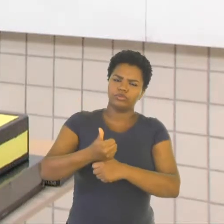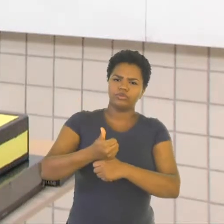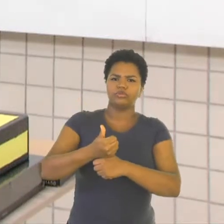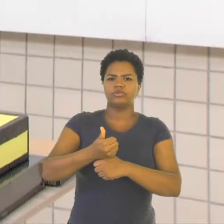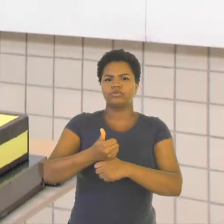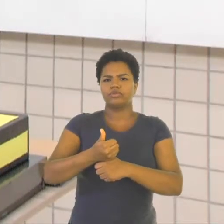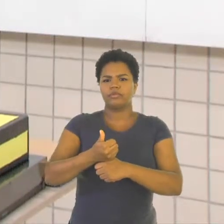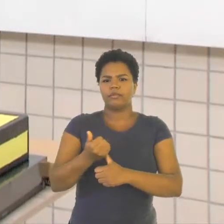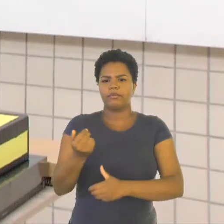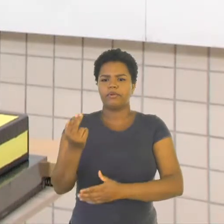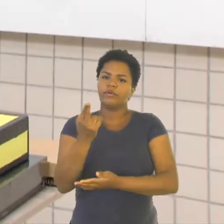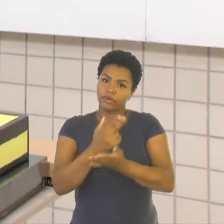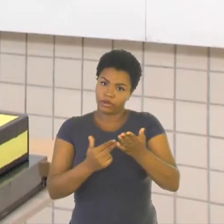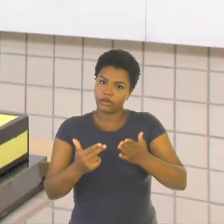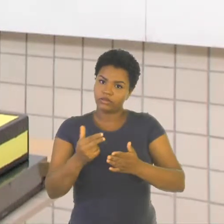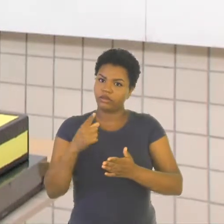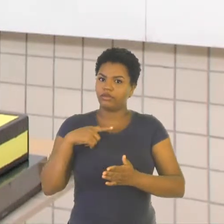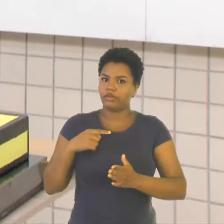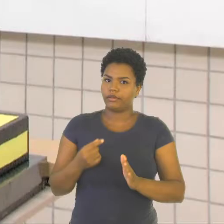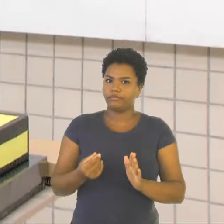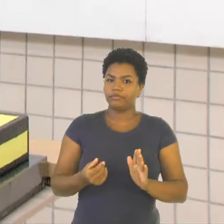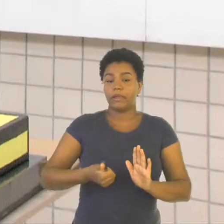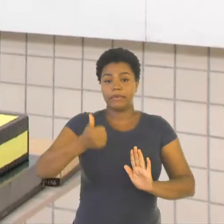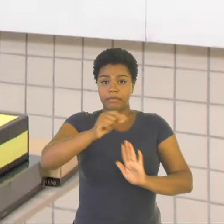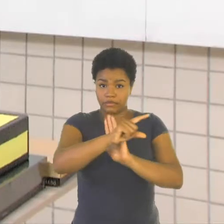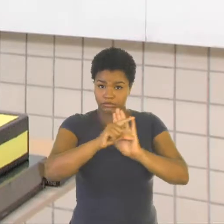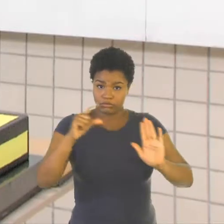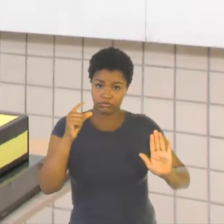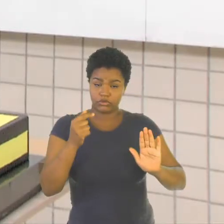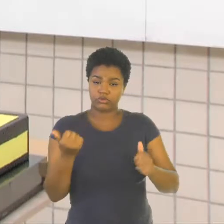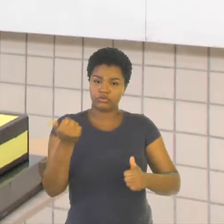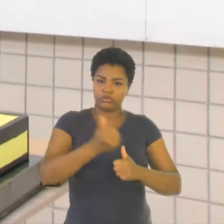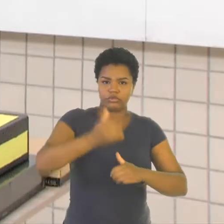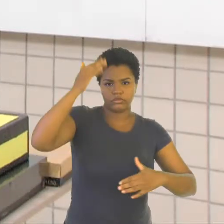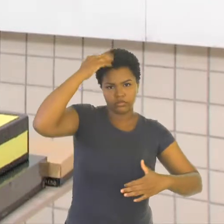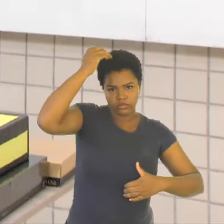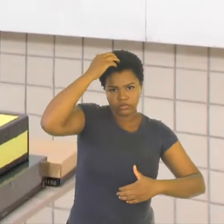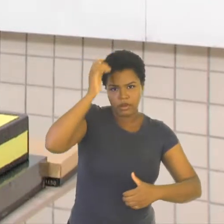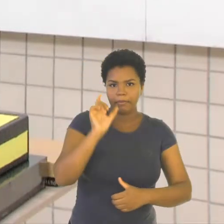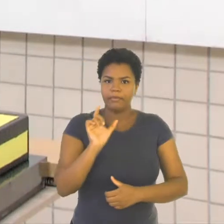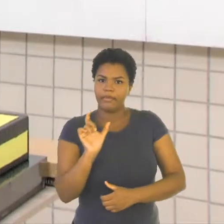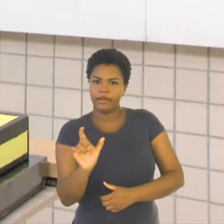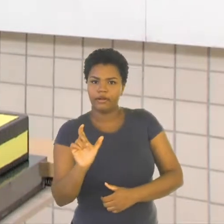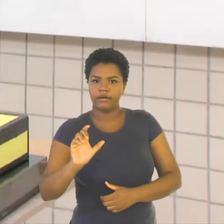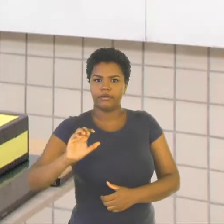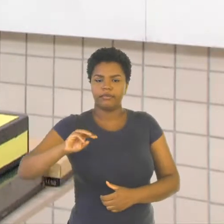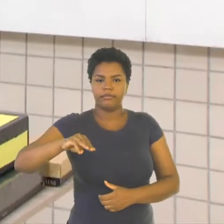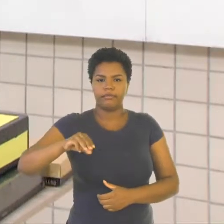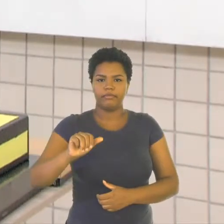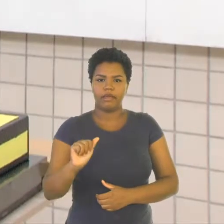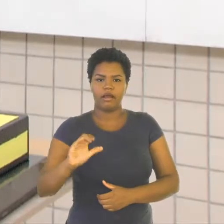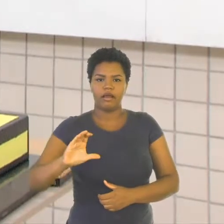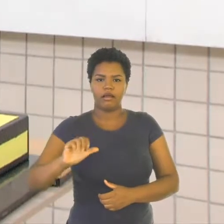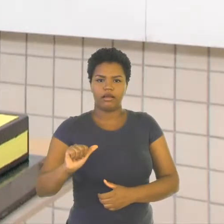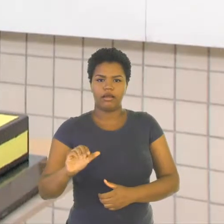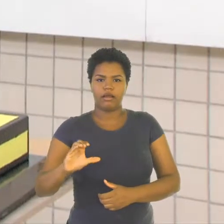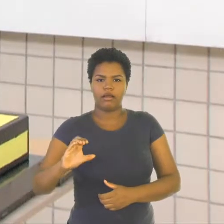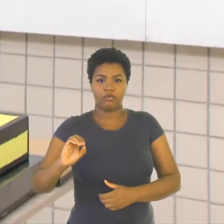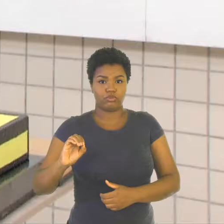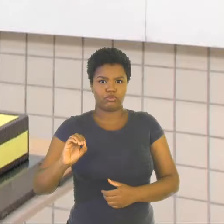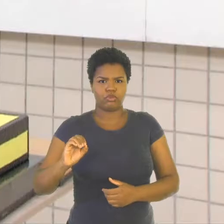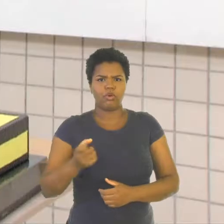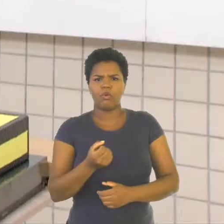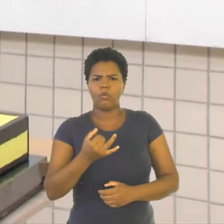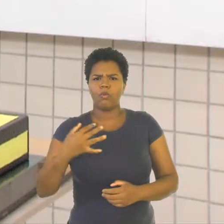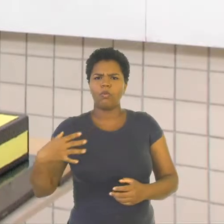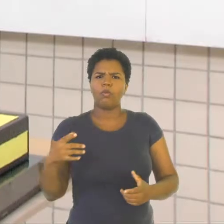pelo desenho que estava. Na primeira estrofe, nós substituímos o desenho do macaco pela palavra macaco. Quantas sílabas